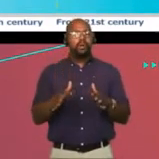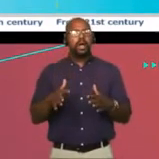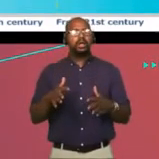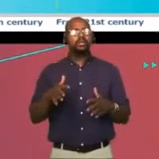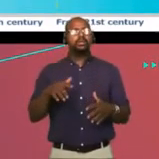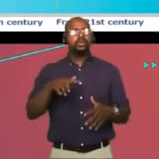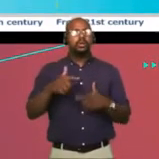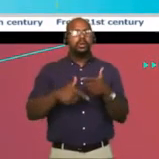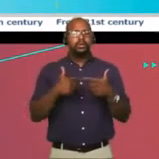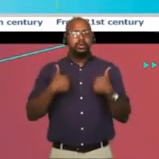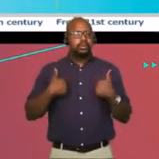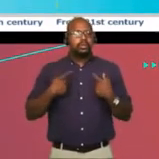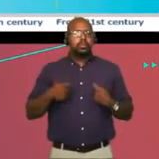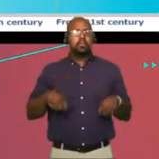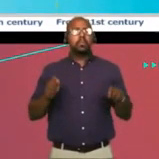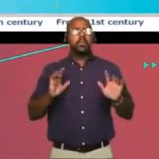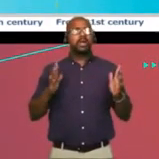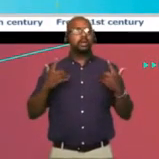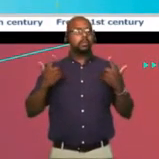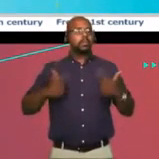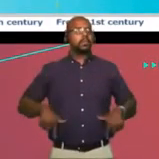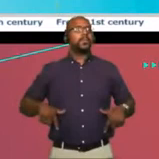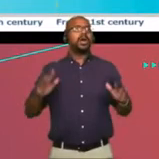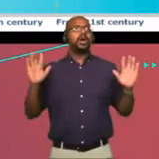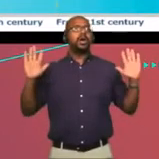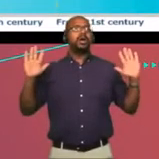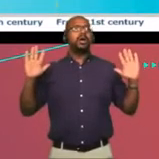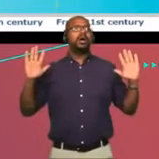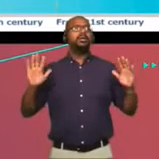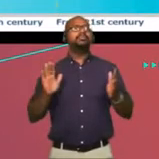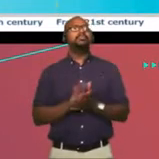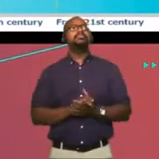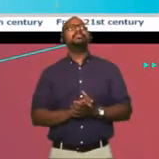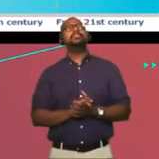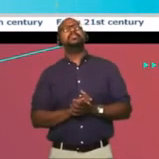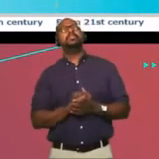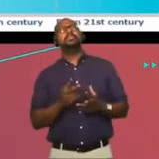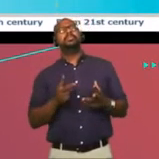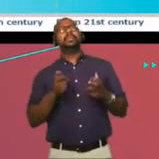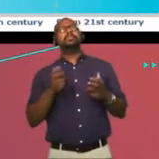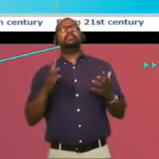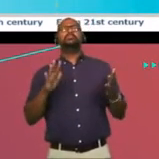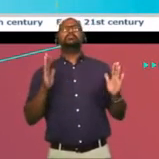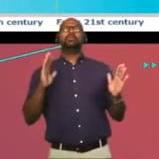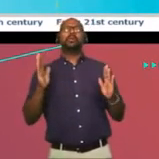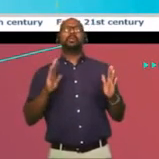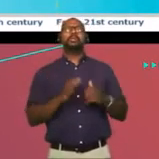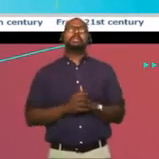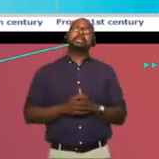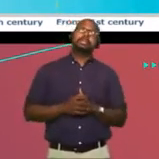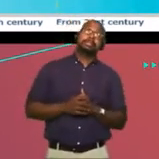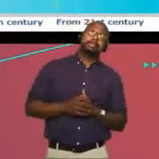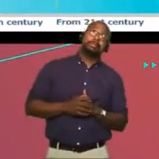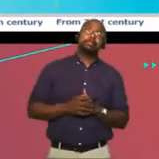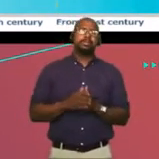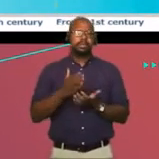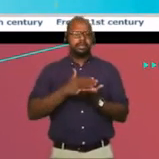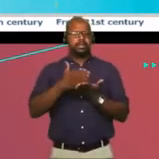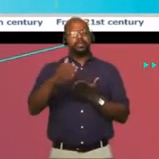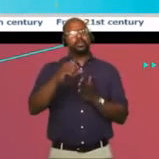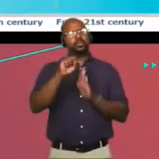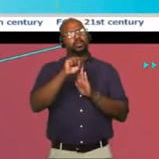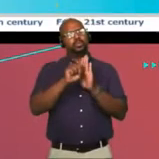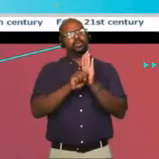feito pela mão do ano e aí nós vemos então por volta de basicamente o início do